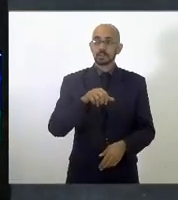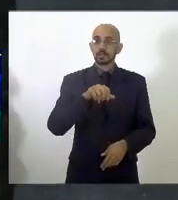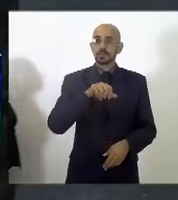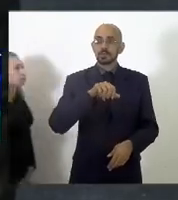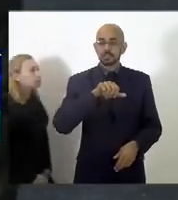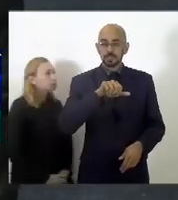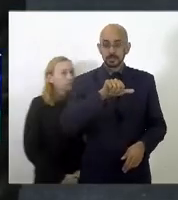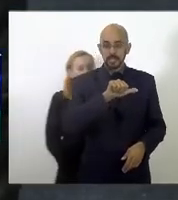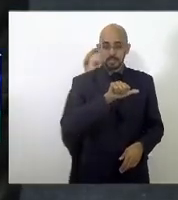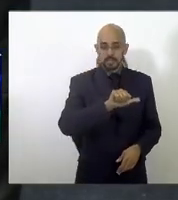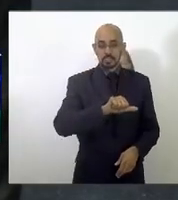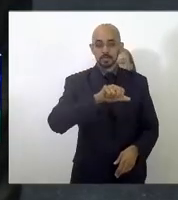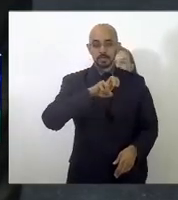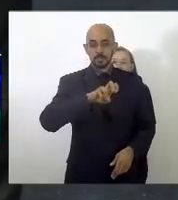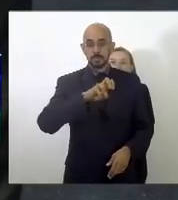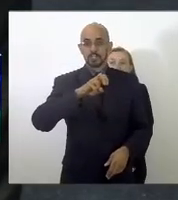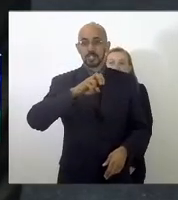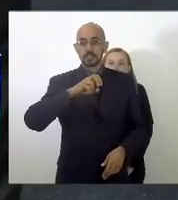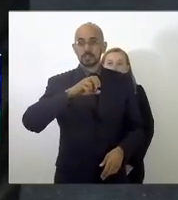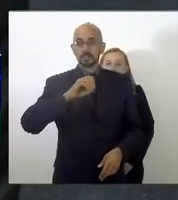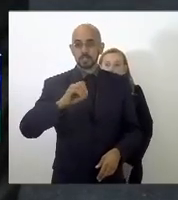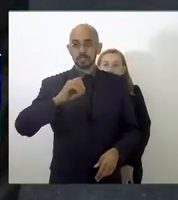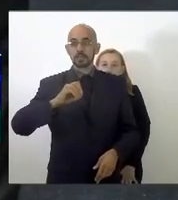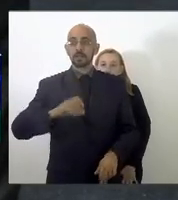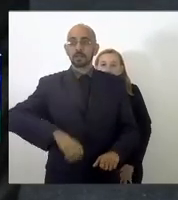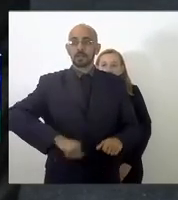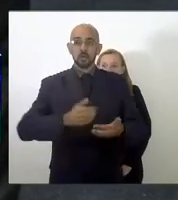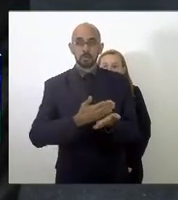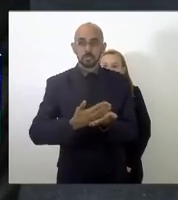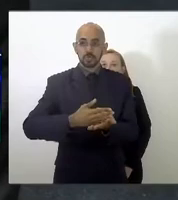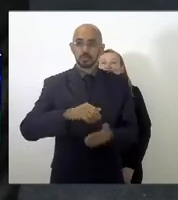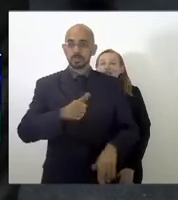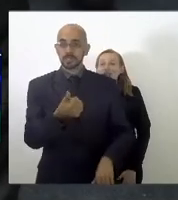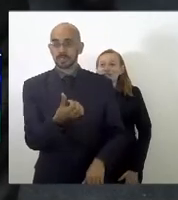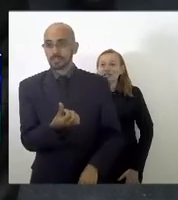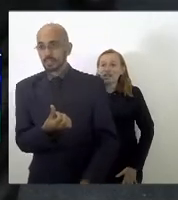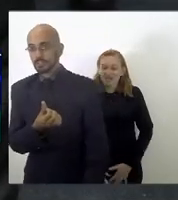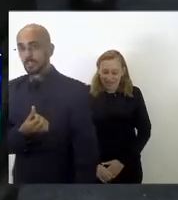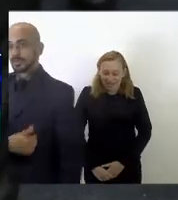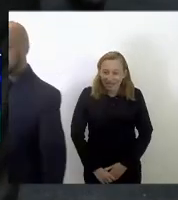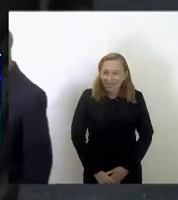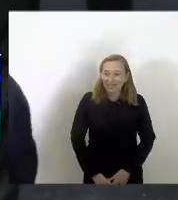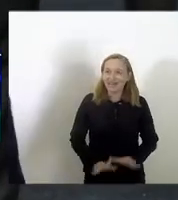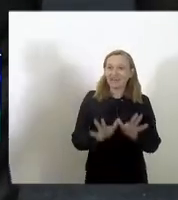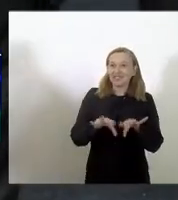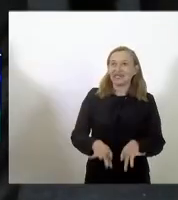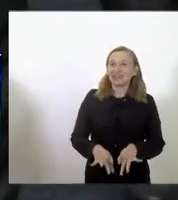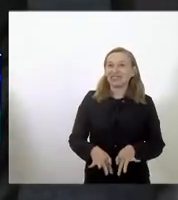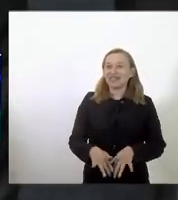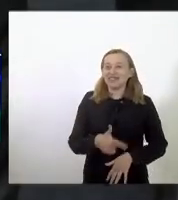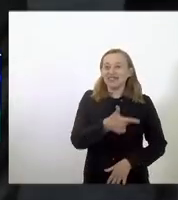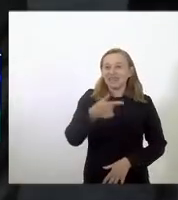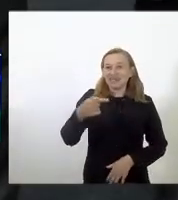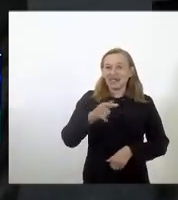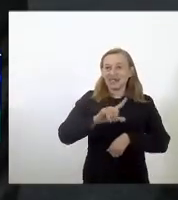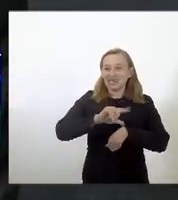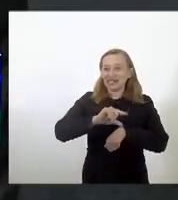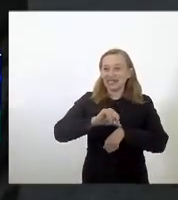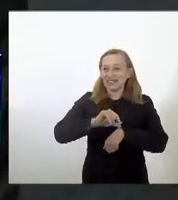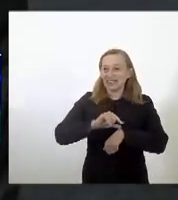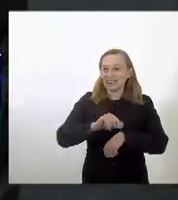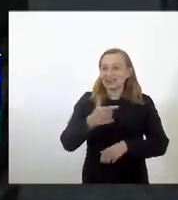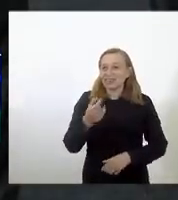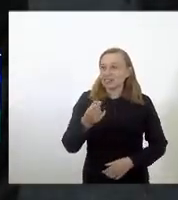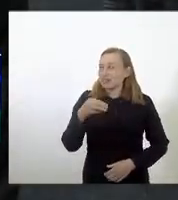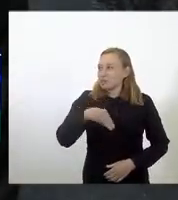150ª sessão extraordinária, que, iniciada às 16 horas e 24 minutos, encerrou-se às 17 horas e 28